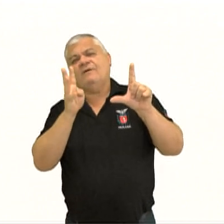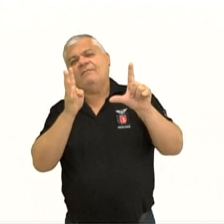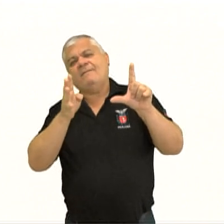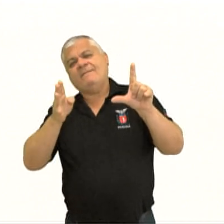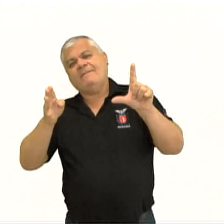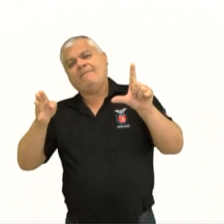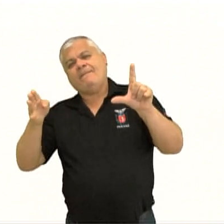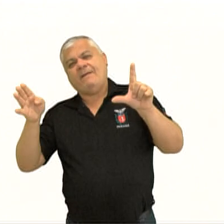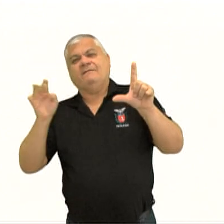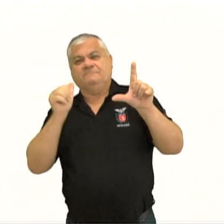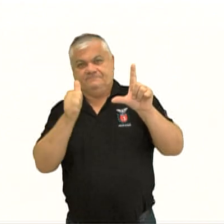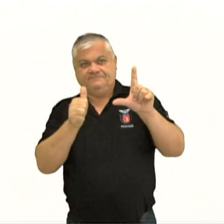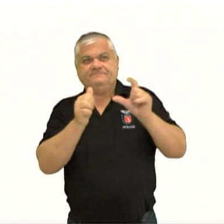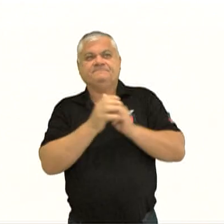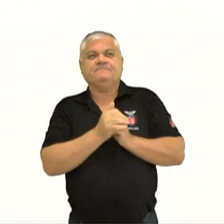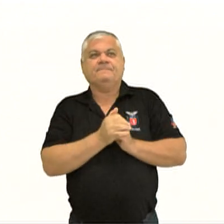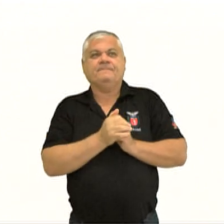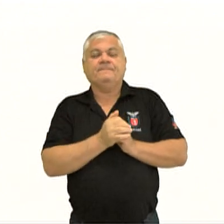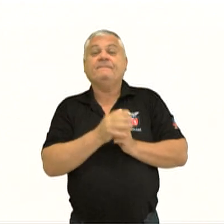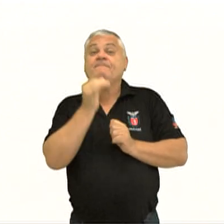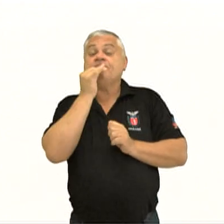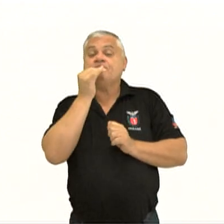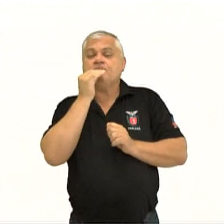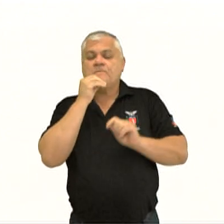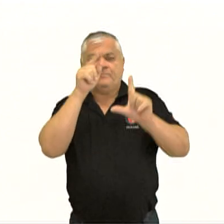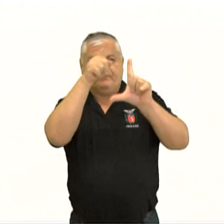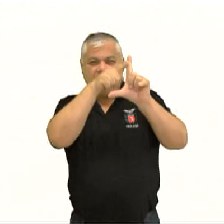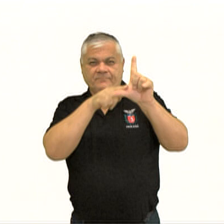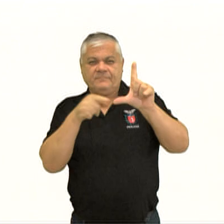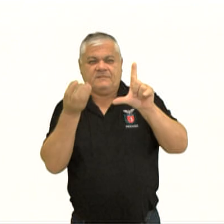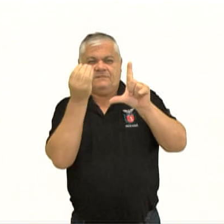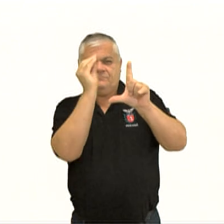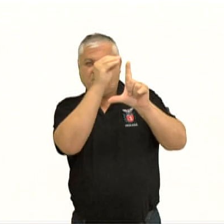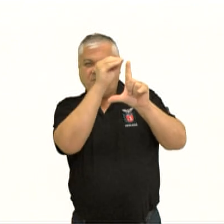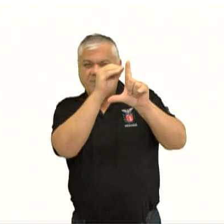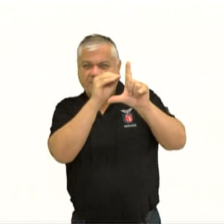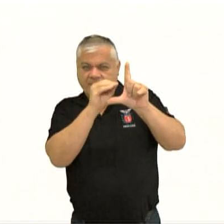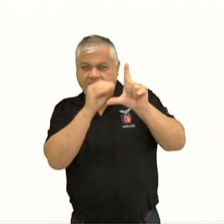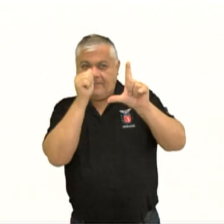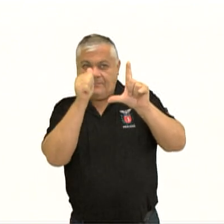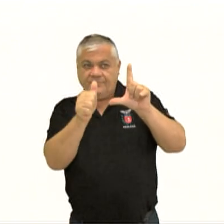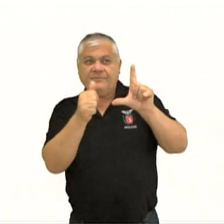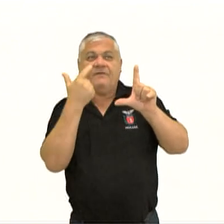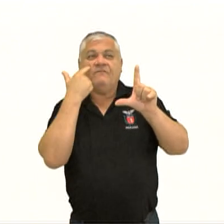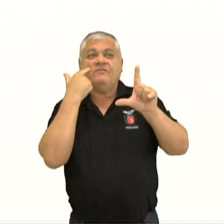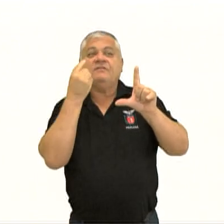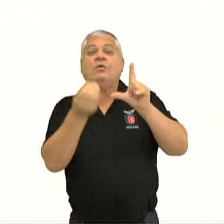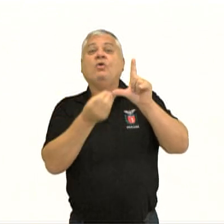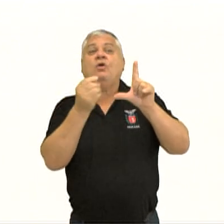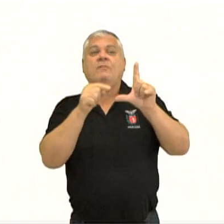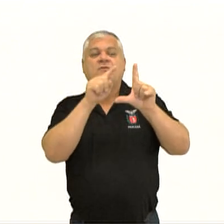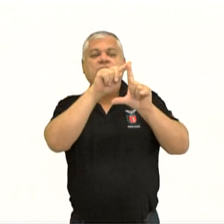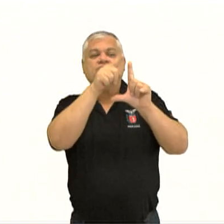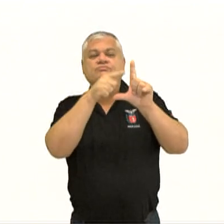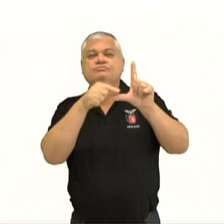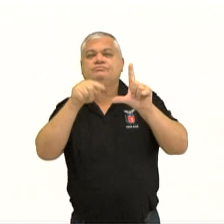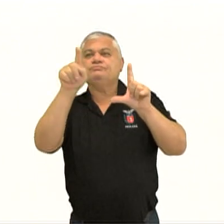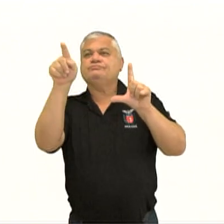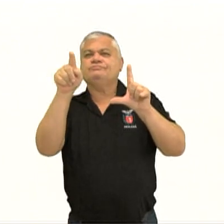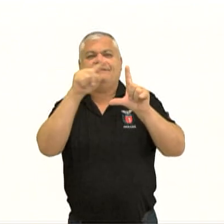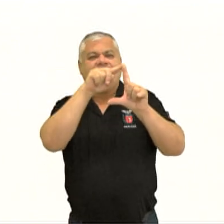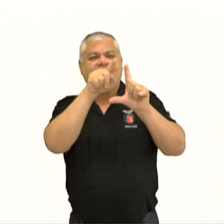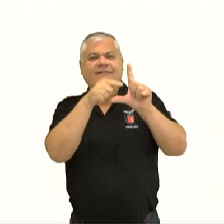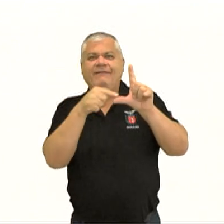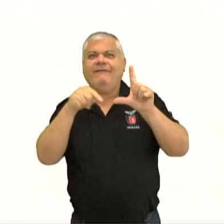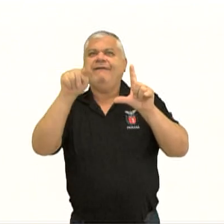medição e assim por diante. Então, na hora que eu coloco todos os pontos que eu tenho no gráfico, olha que curioso, eu chego nessa